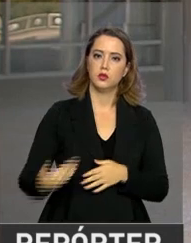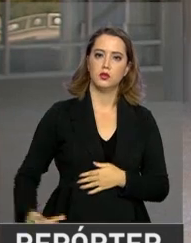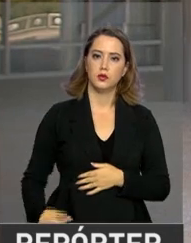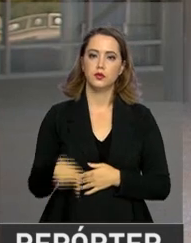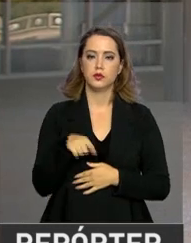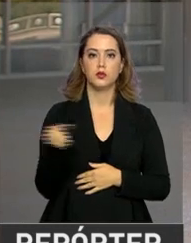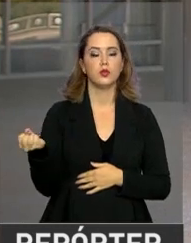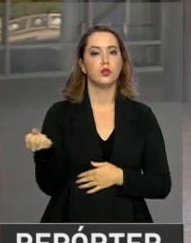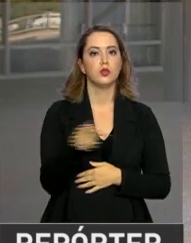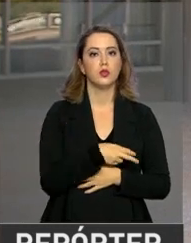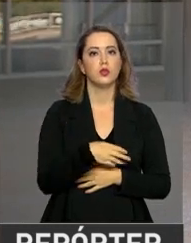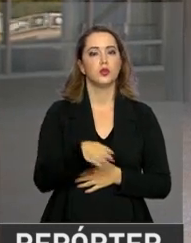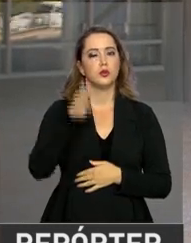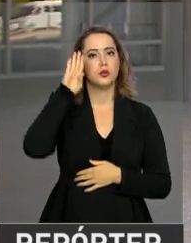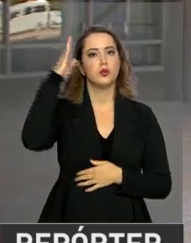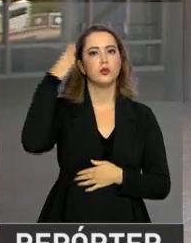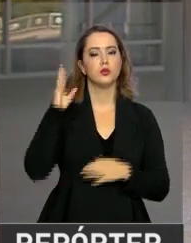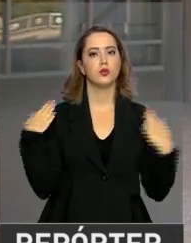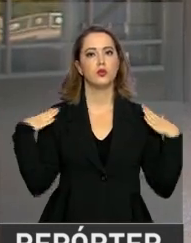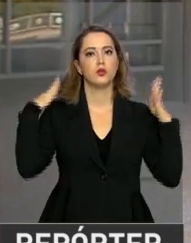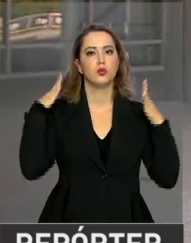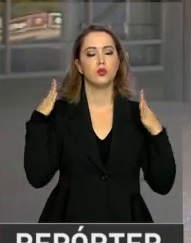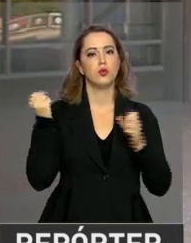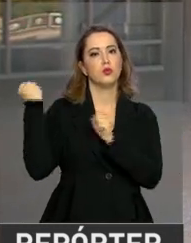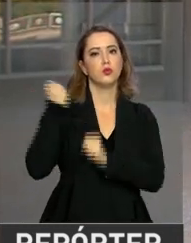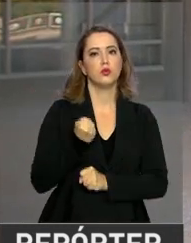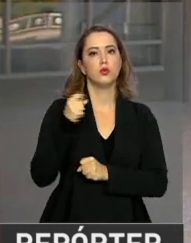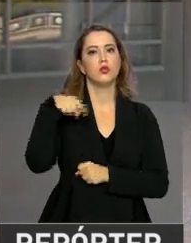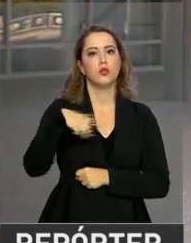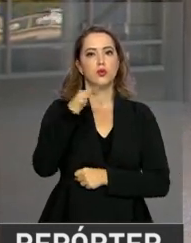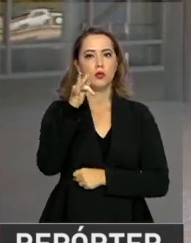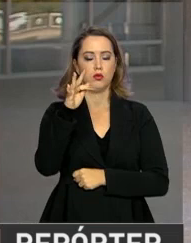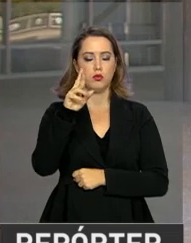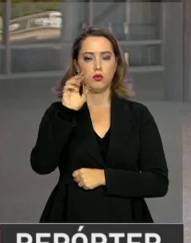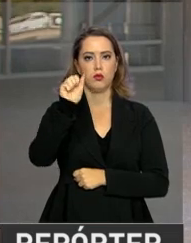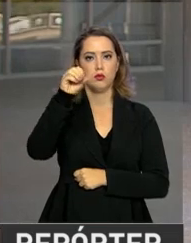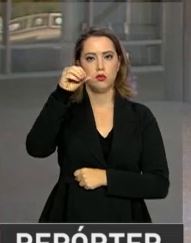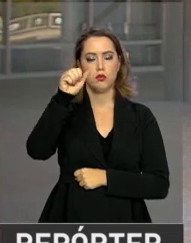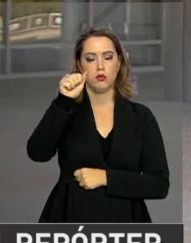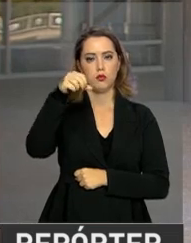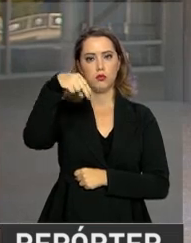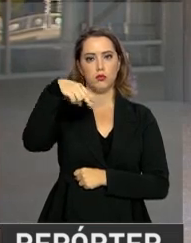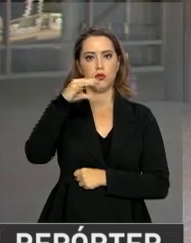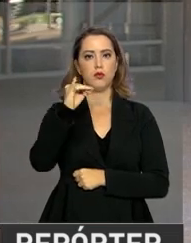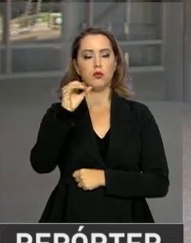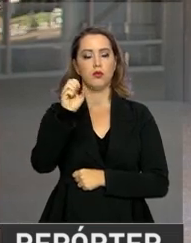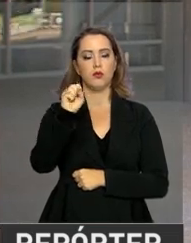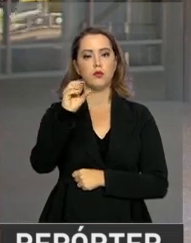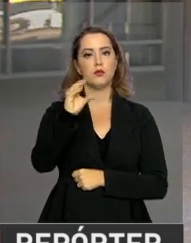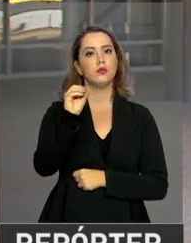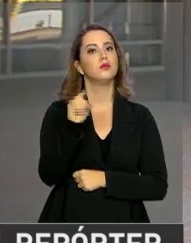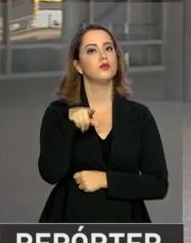novo chefe do Estado-Maior do Exército Brasileiro é Francisco Carlos Modesto. Em 48 anos de